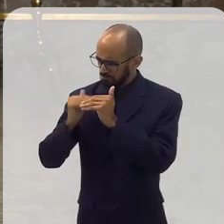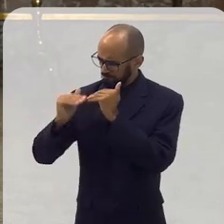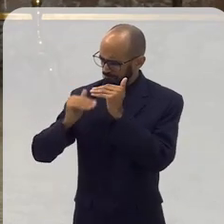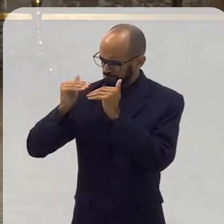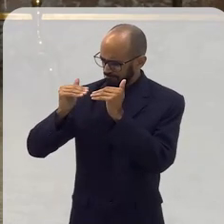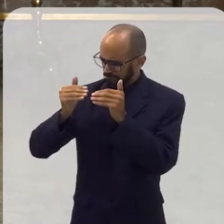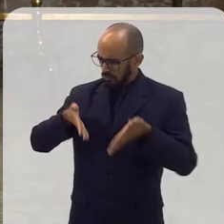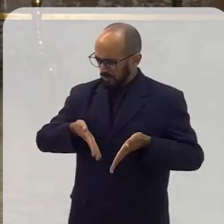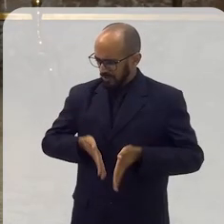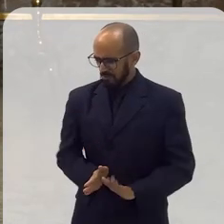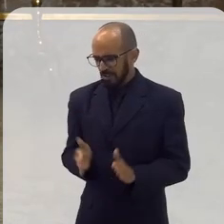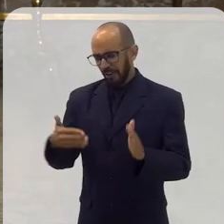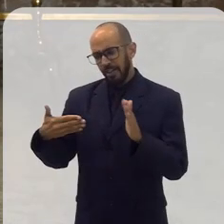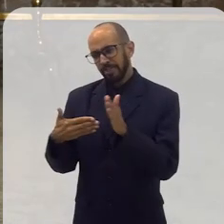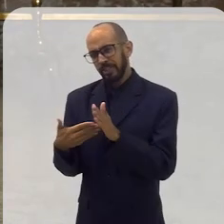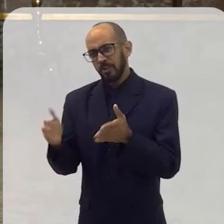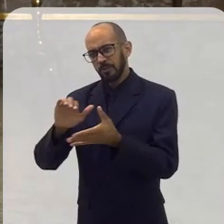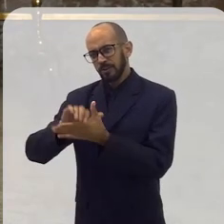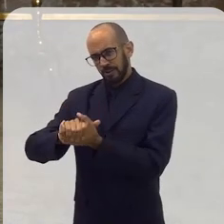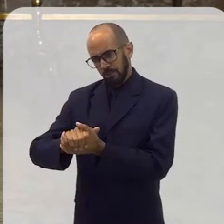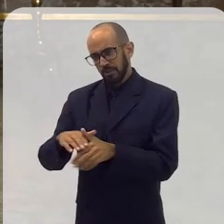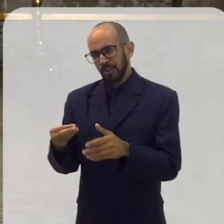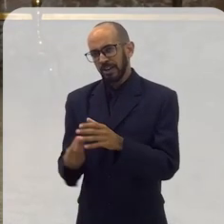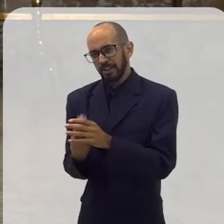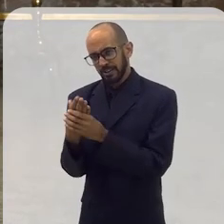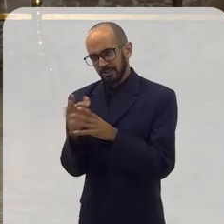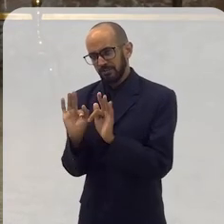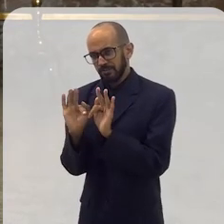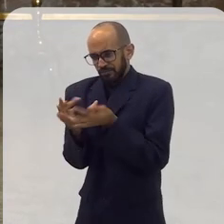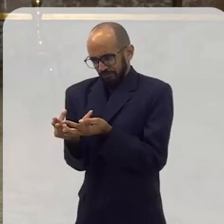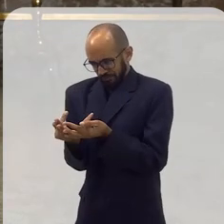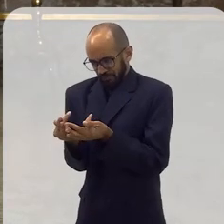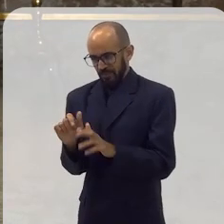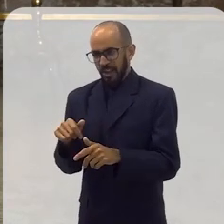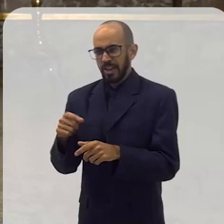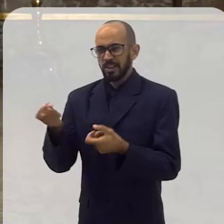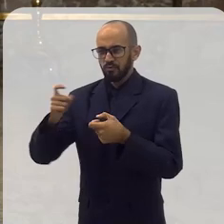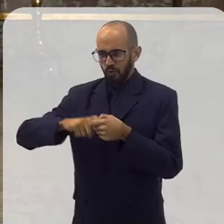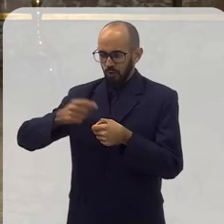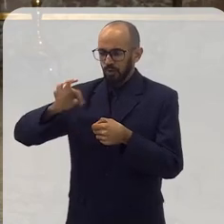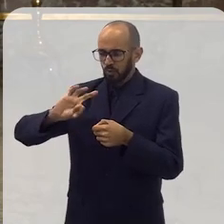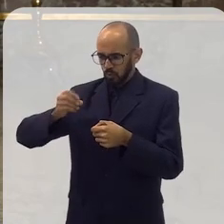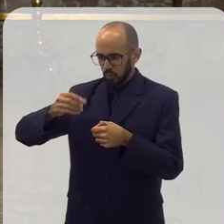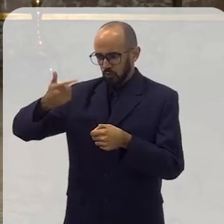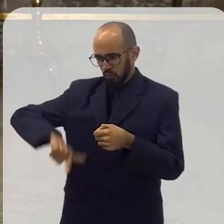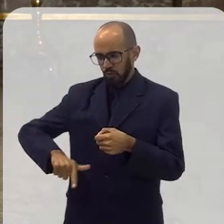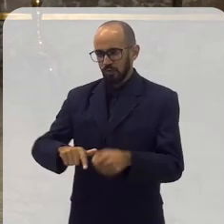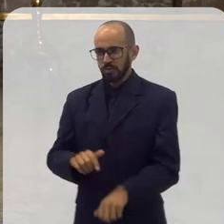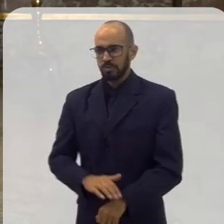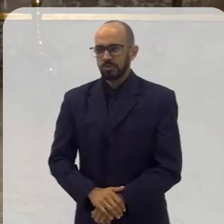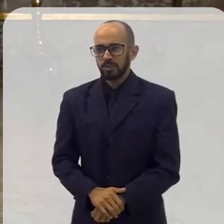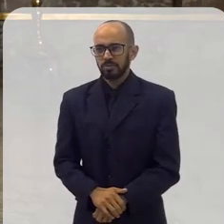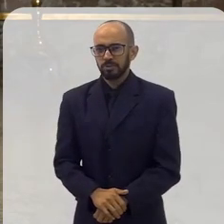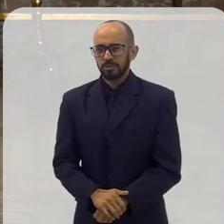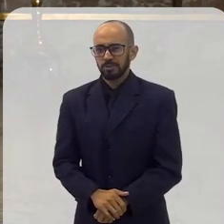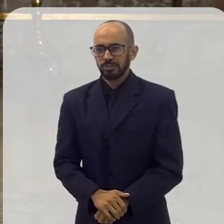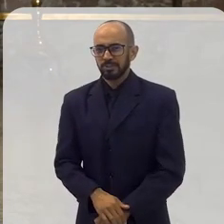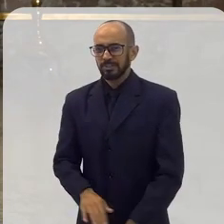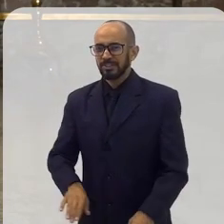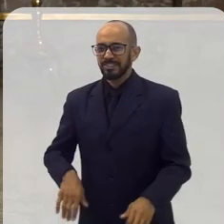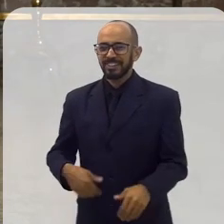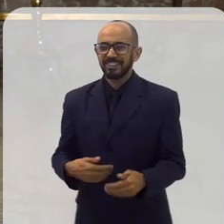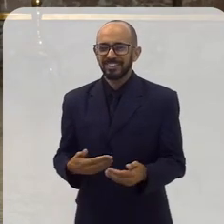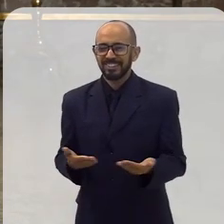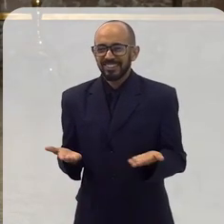primeiro passo até a sua formação de família, que aí recomeça tudo de novo.